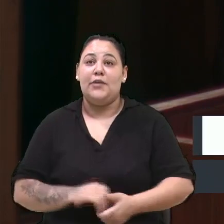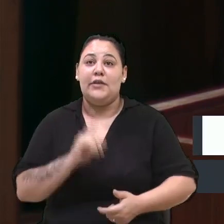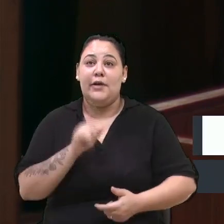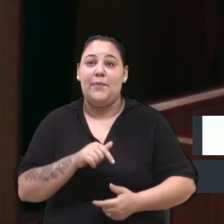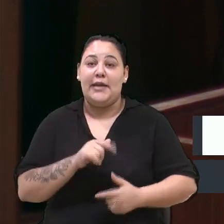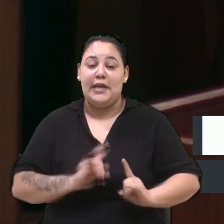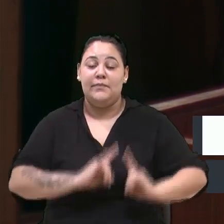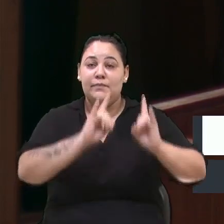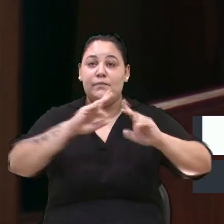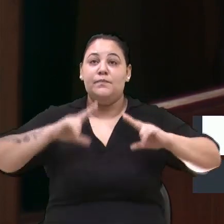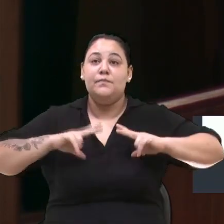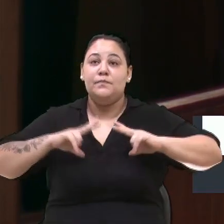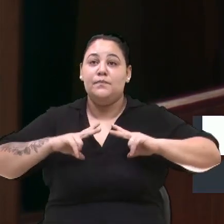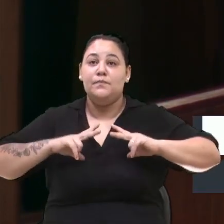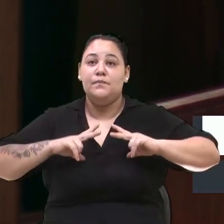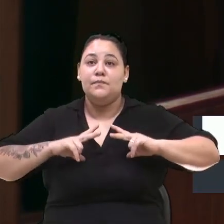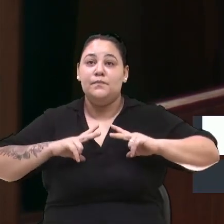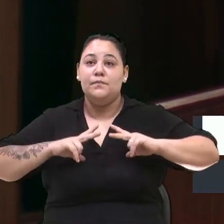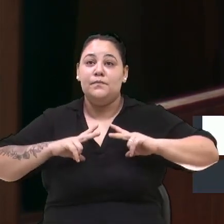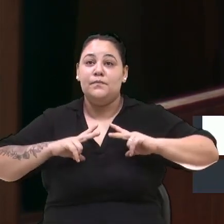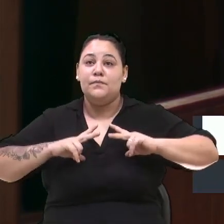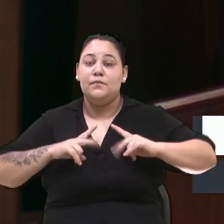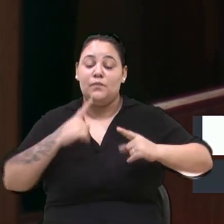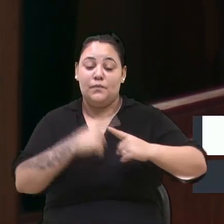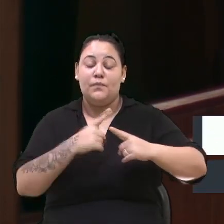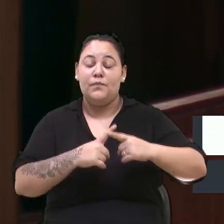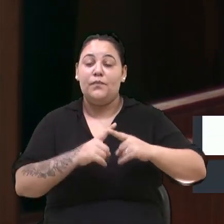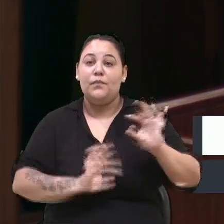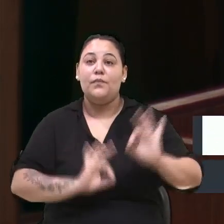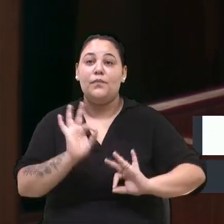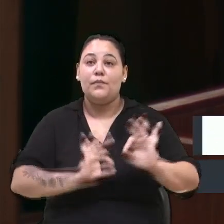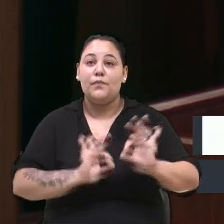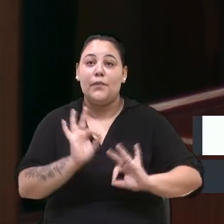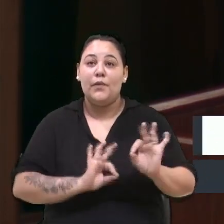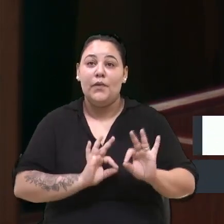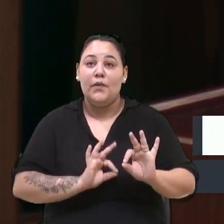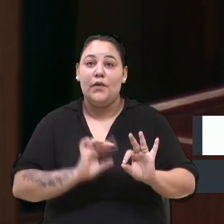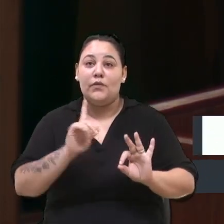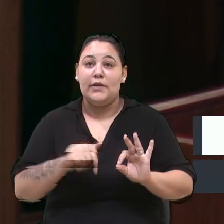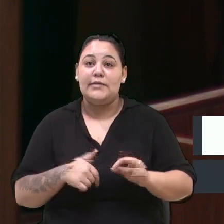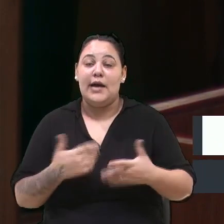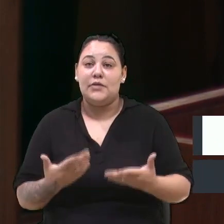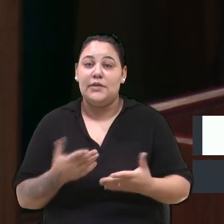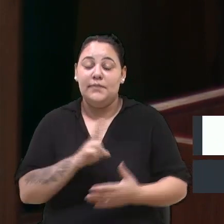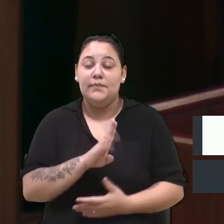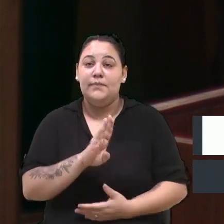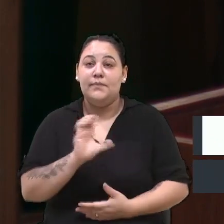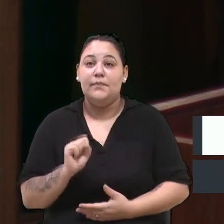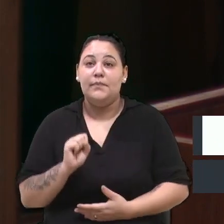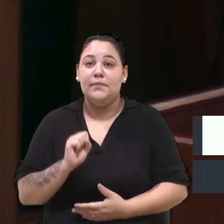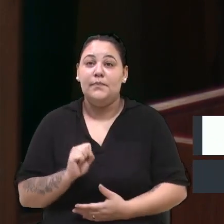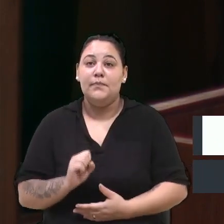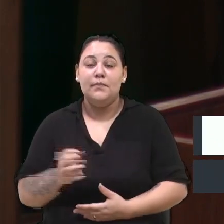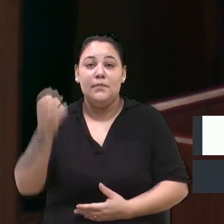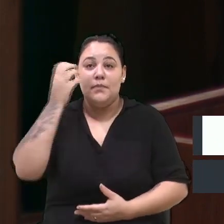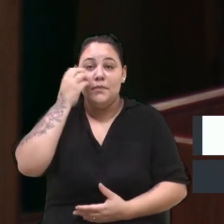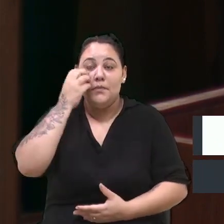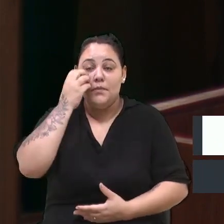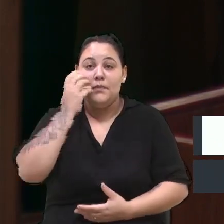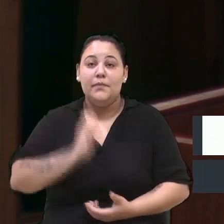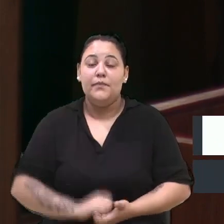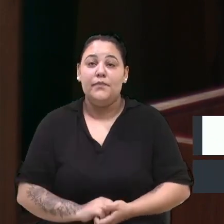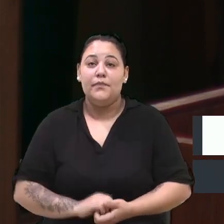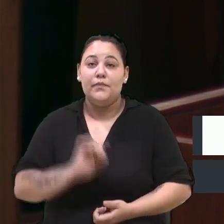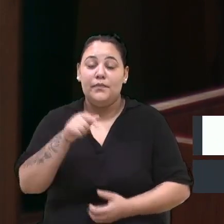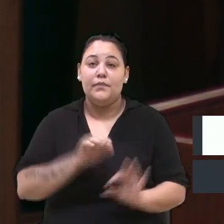público-privado, graças a esse projeto que nasceu no meu gabinete, é a UBS de Ana Rec. Que se não fosse esse